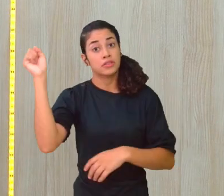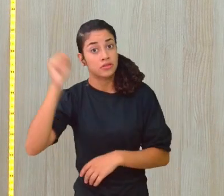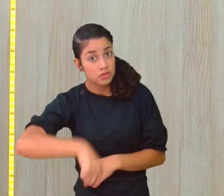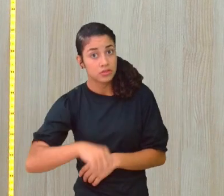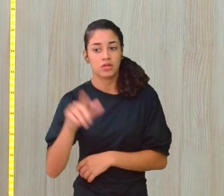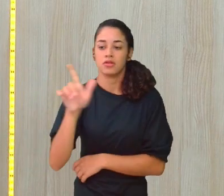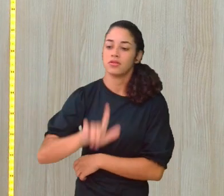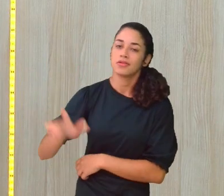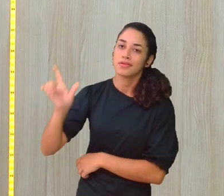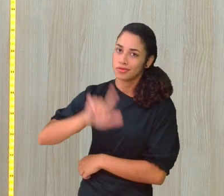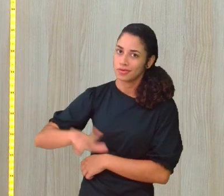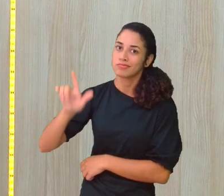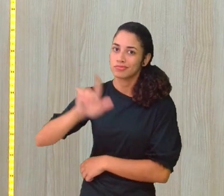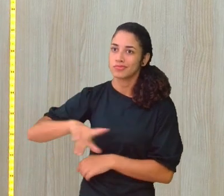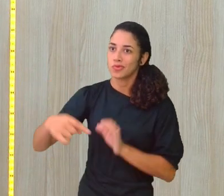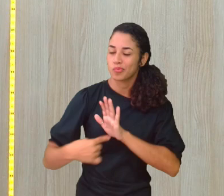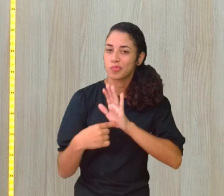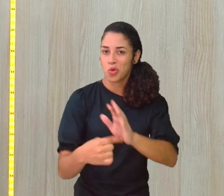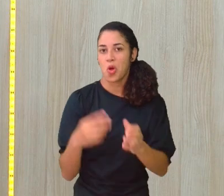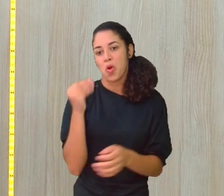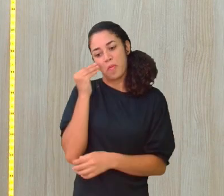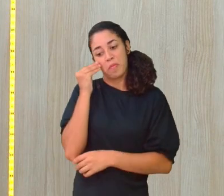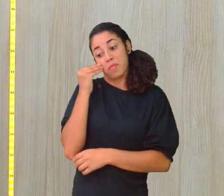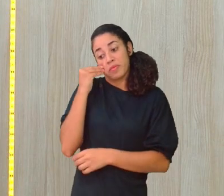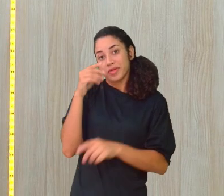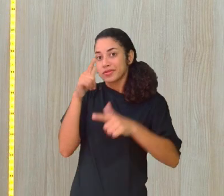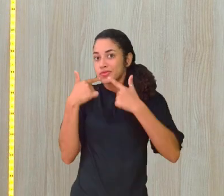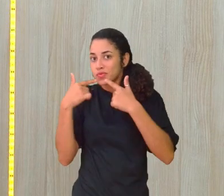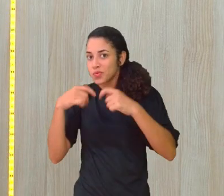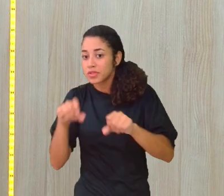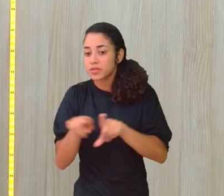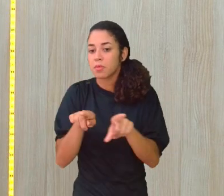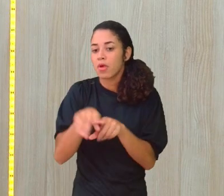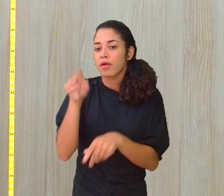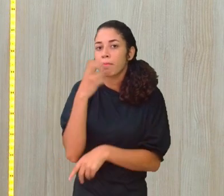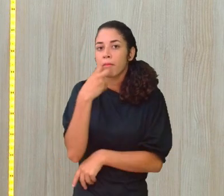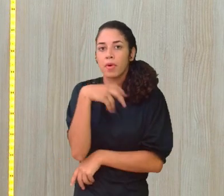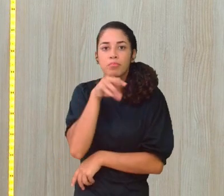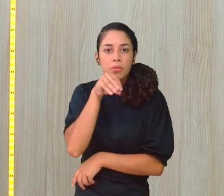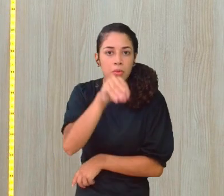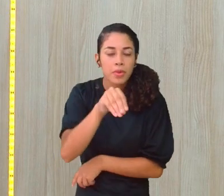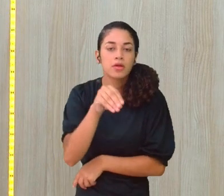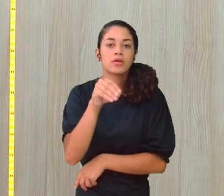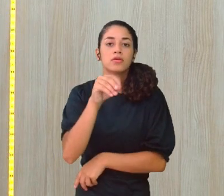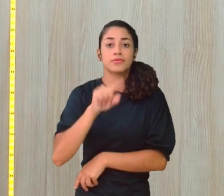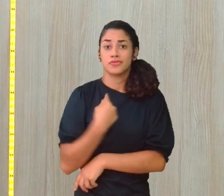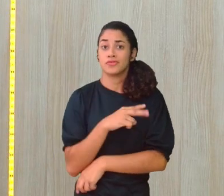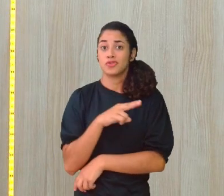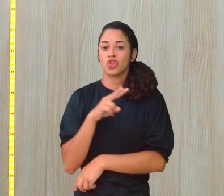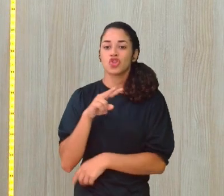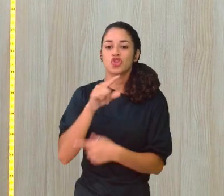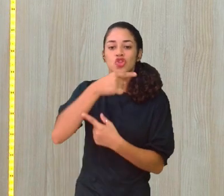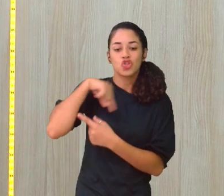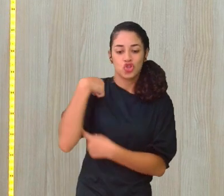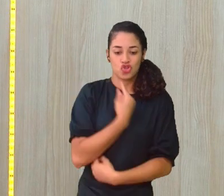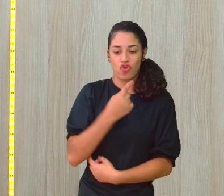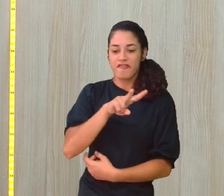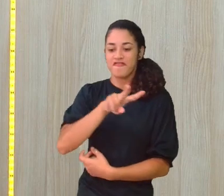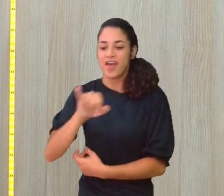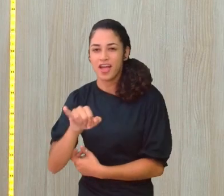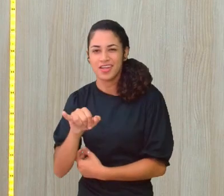isso muito bem. Experimentações linguísticas, né? Verdade. A própria oralidade. Então, nós vai, entendeu? Nós vai. Sim, nós